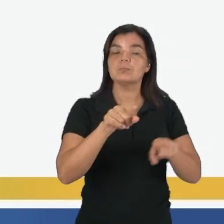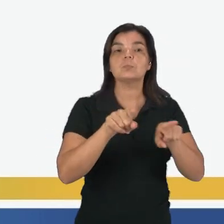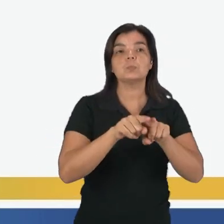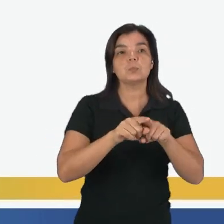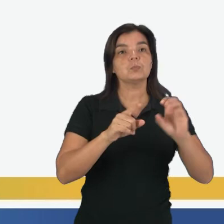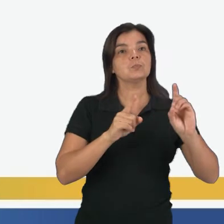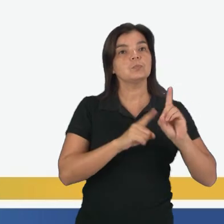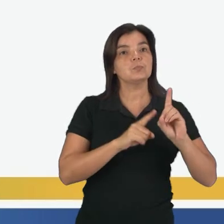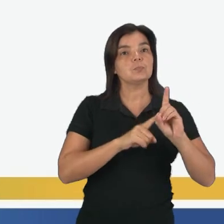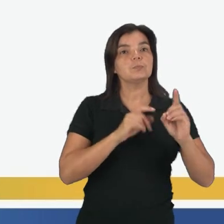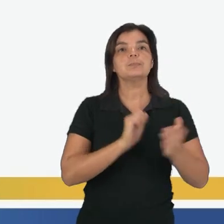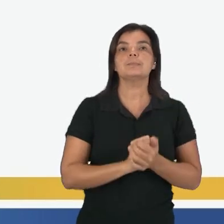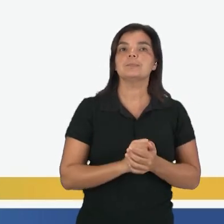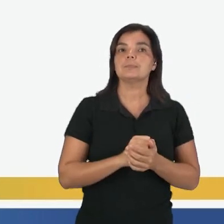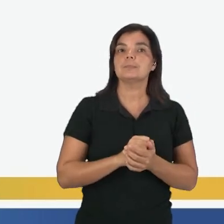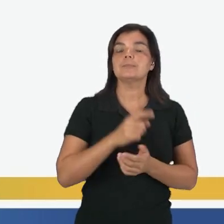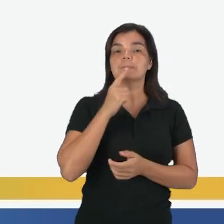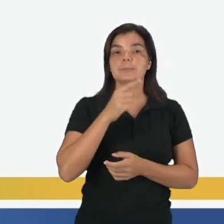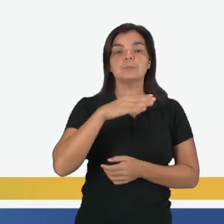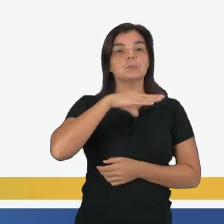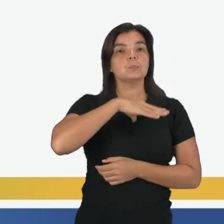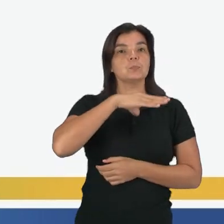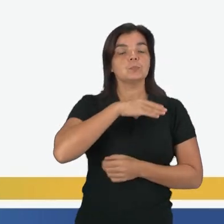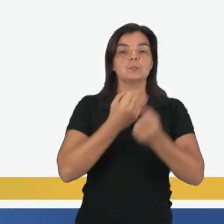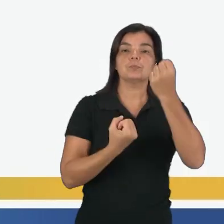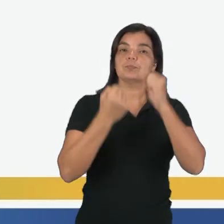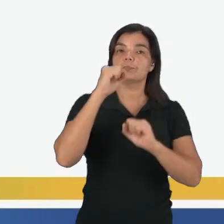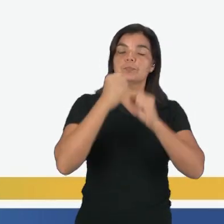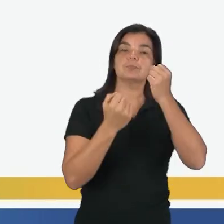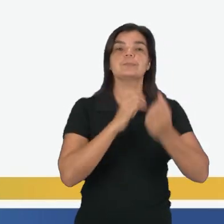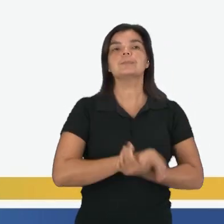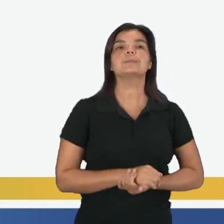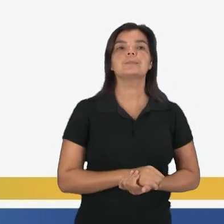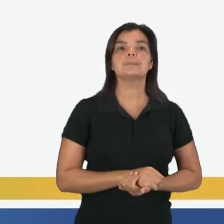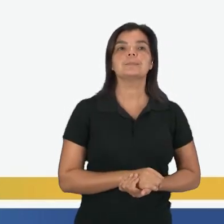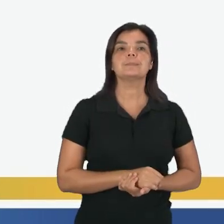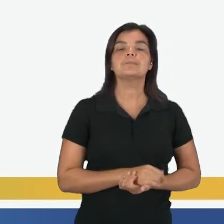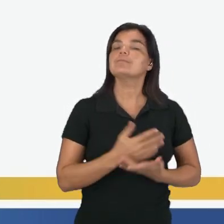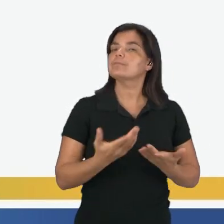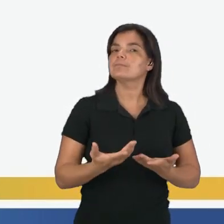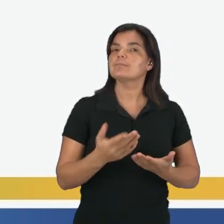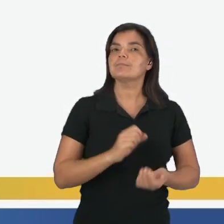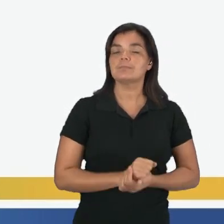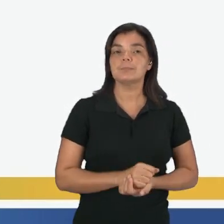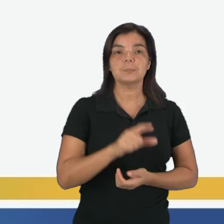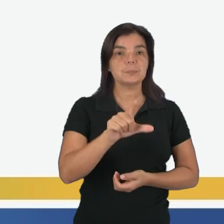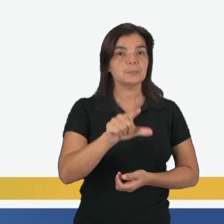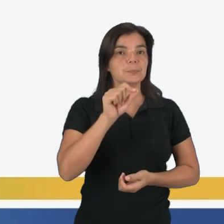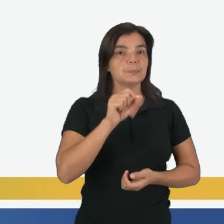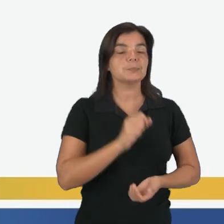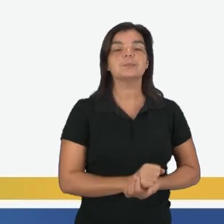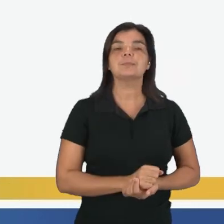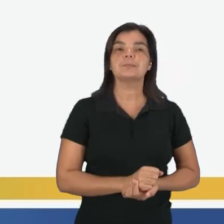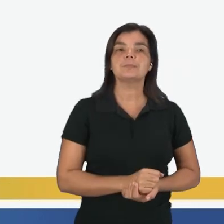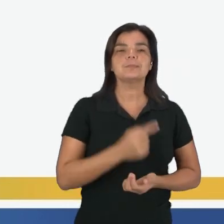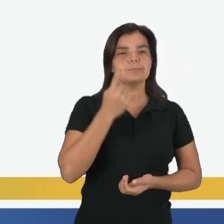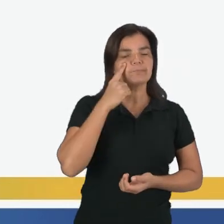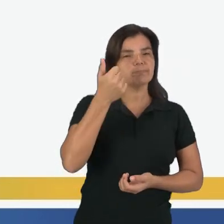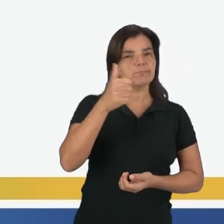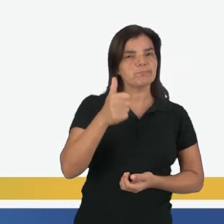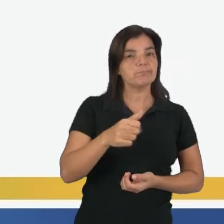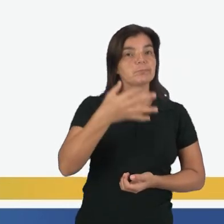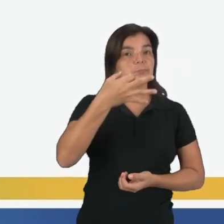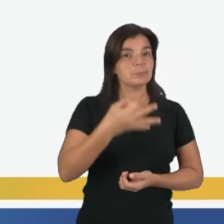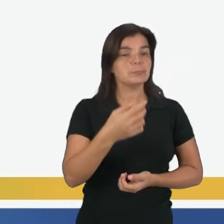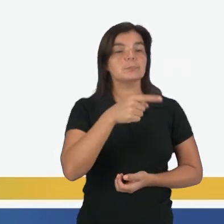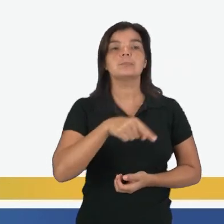Ou letra D, contenção da demanda urbana industrial. E aí, fez a sua escolha? Analisou bem qual é a